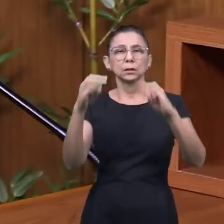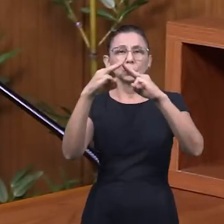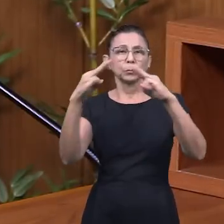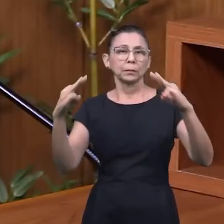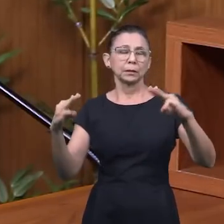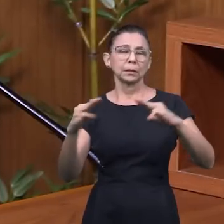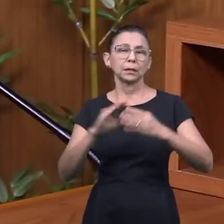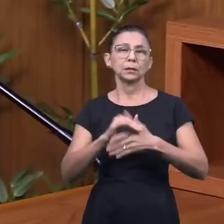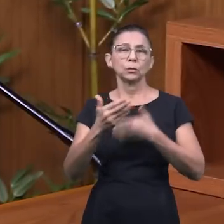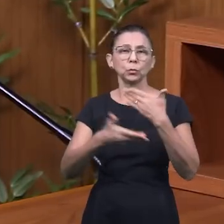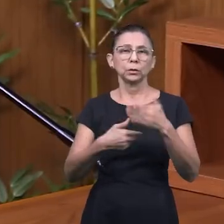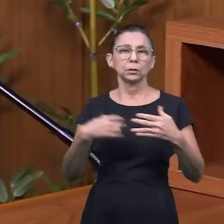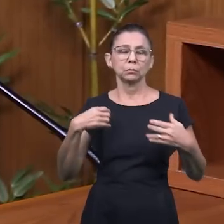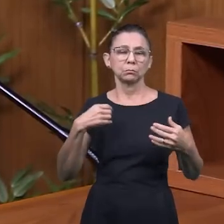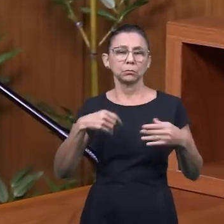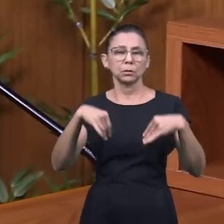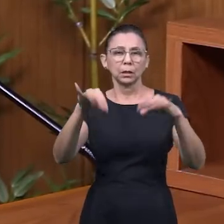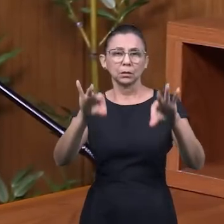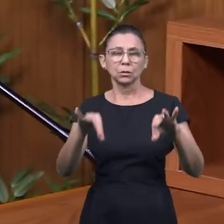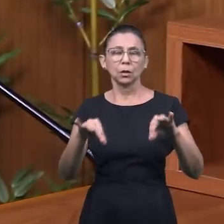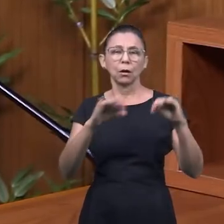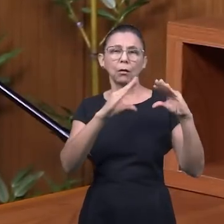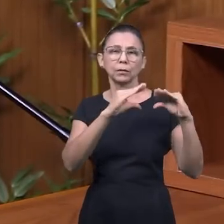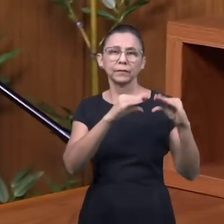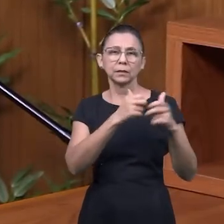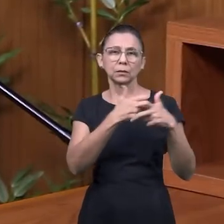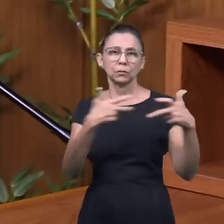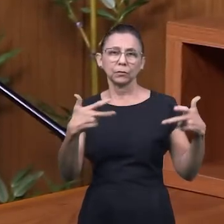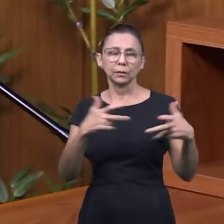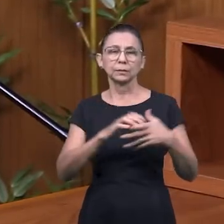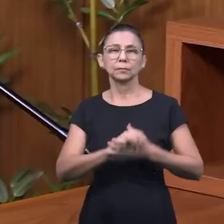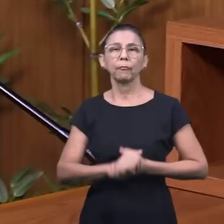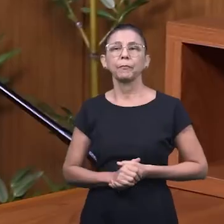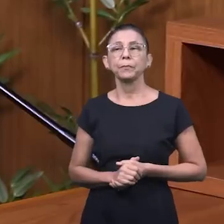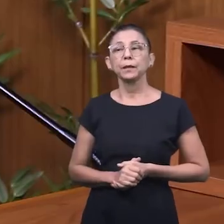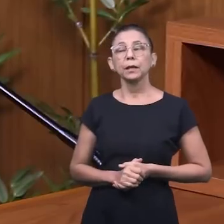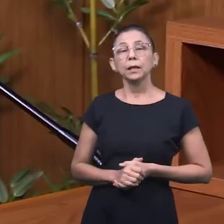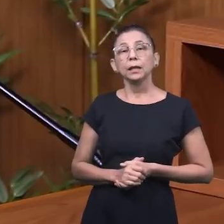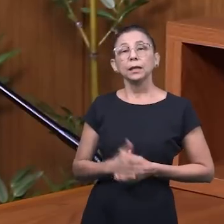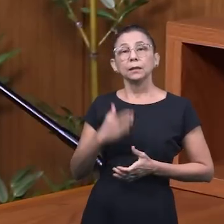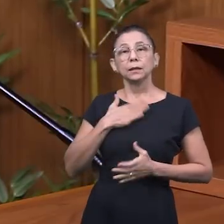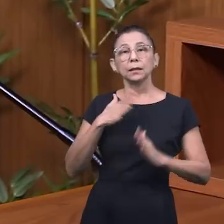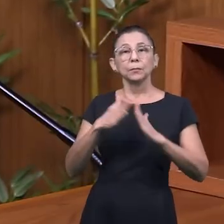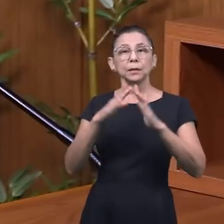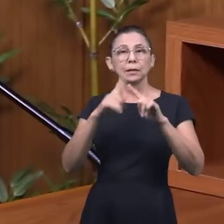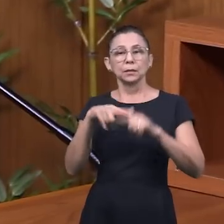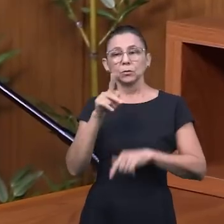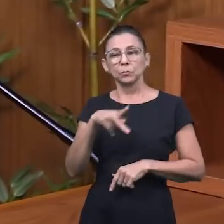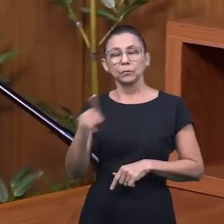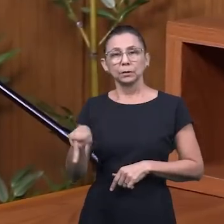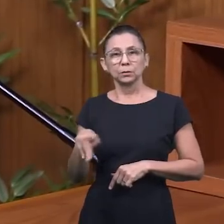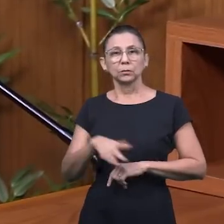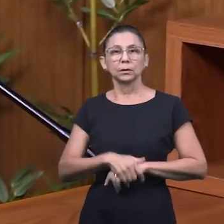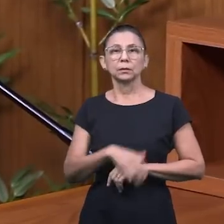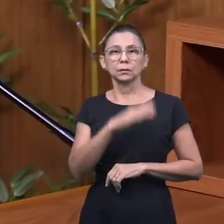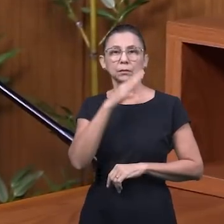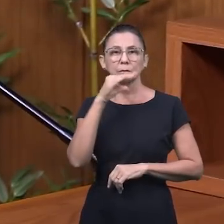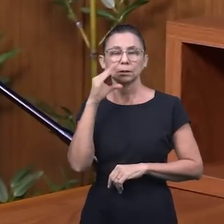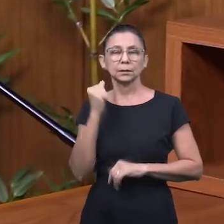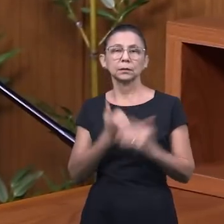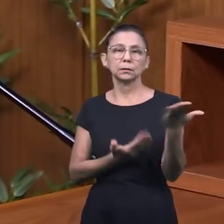Manaim. Hoje em dia eu atuo no grupo de louvor, mas lá na igreja também sou professora de adolescentes, de